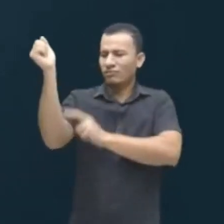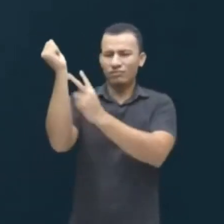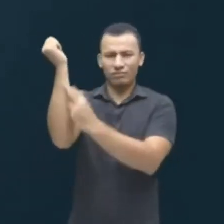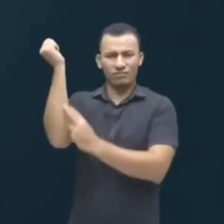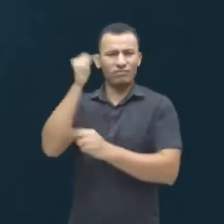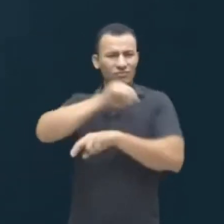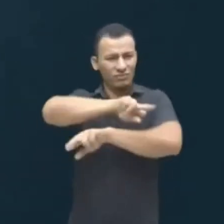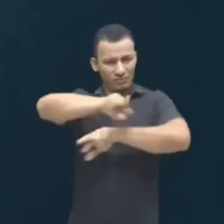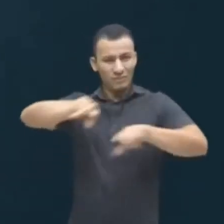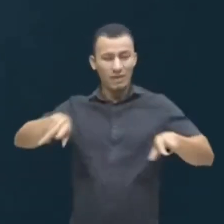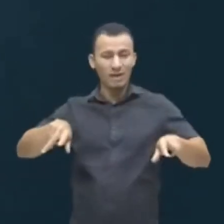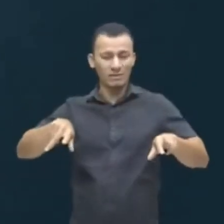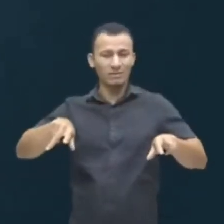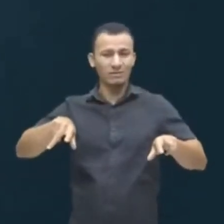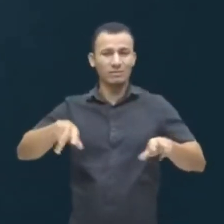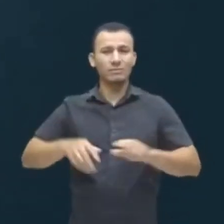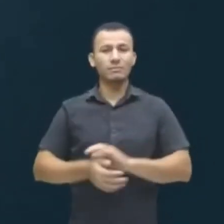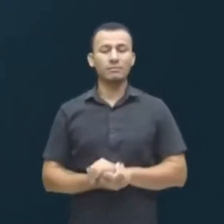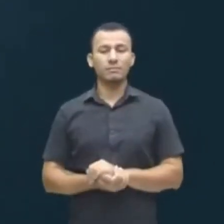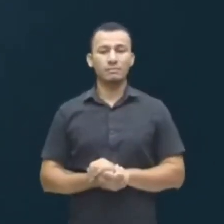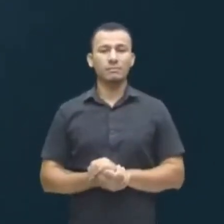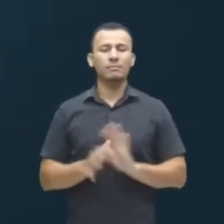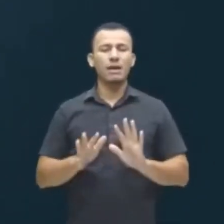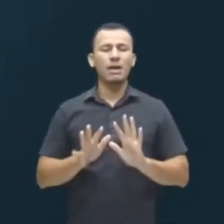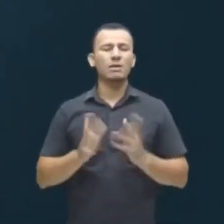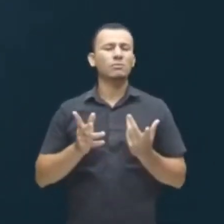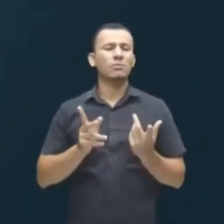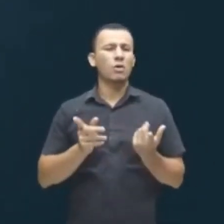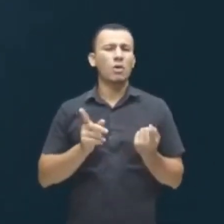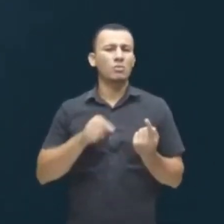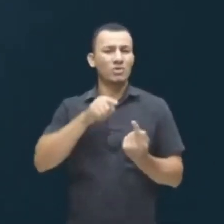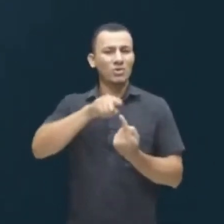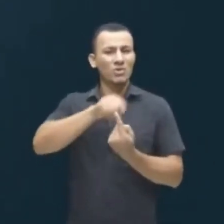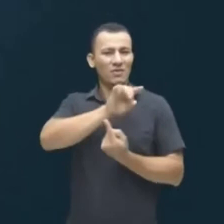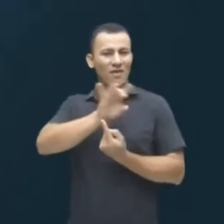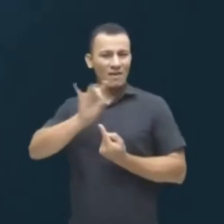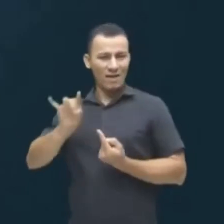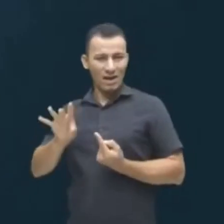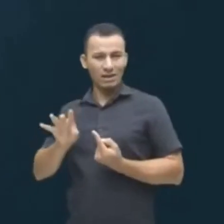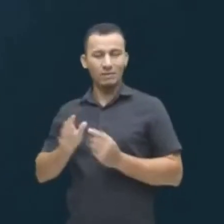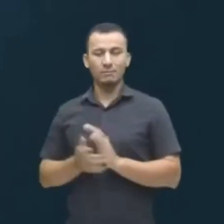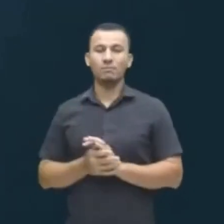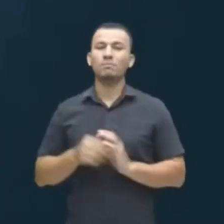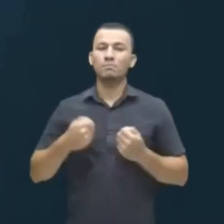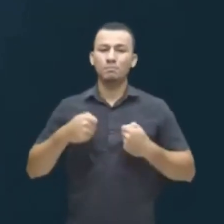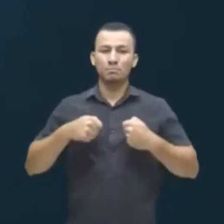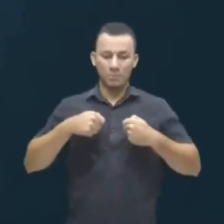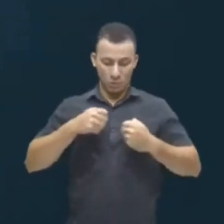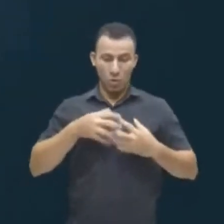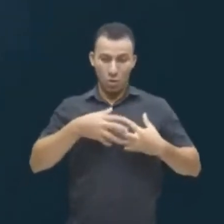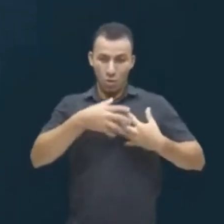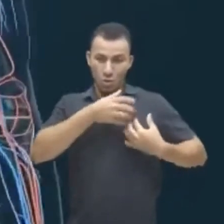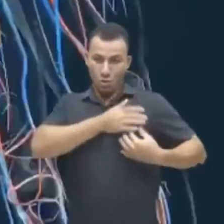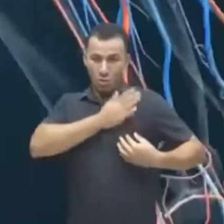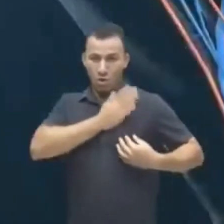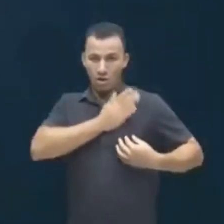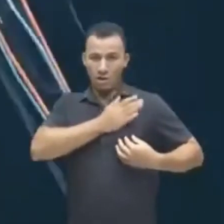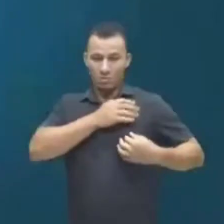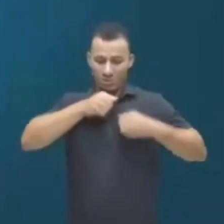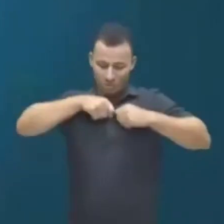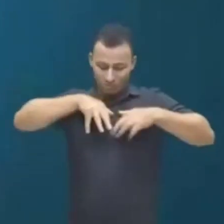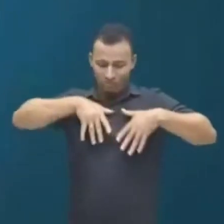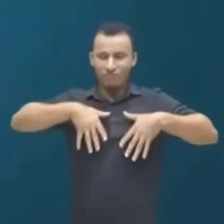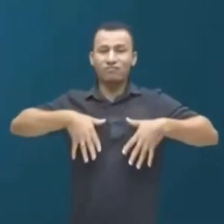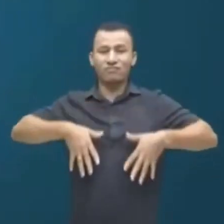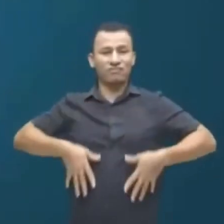são alguns capilares. E qual é a função? Ele precisa fazer a circulação de todo o corpo. Avançando mais um pouco, gostaria